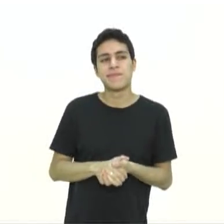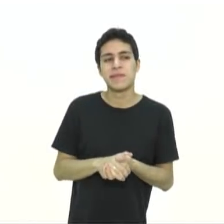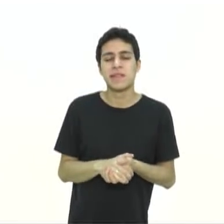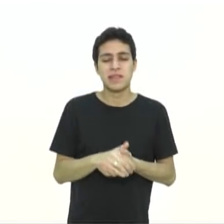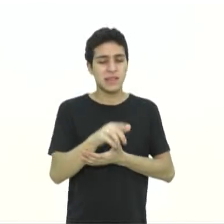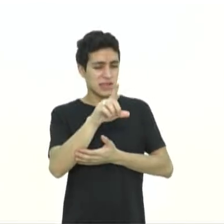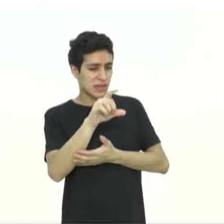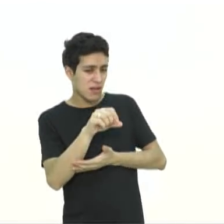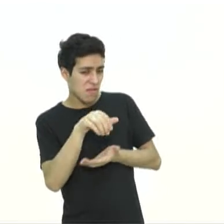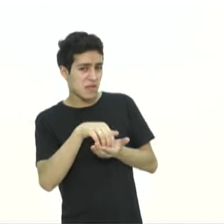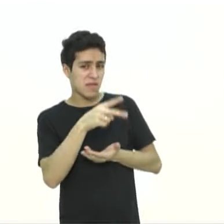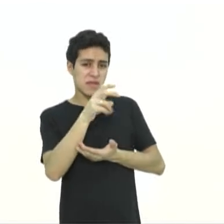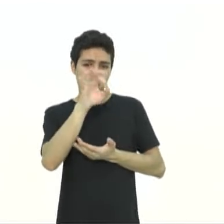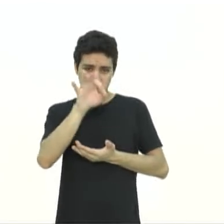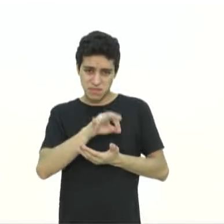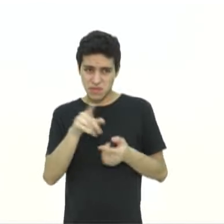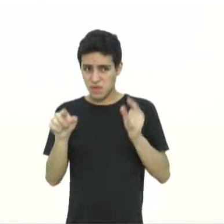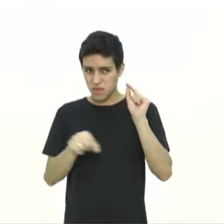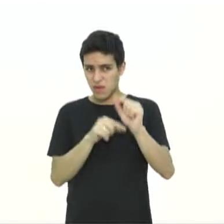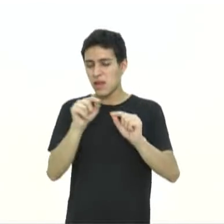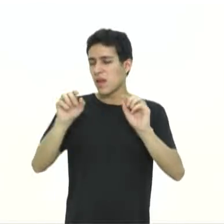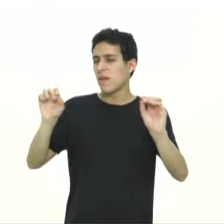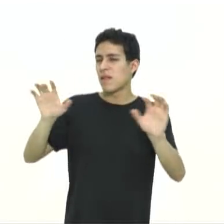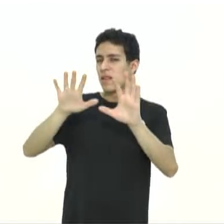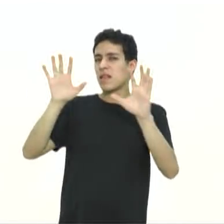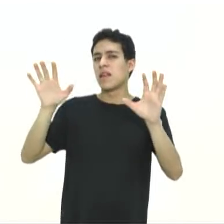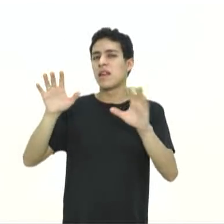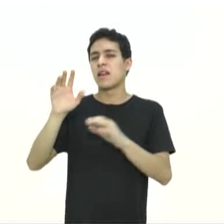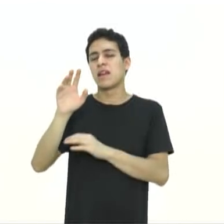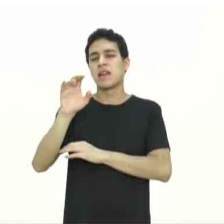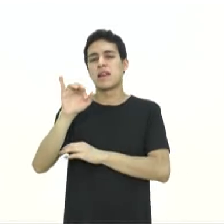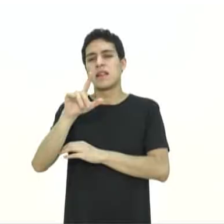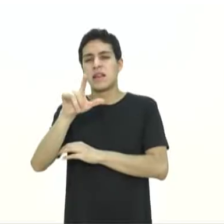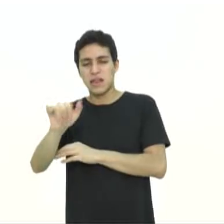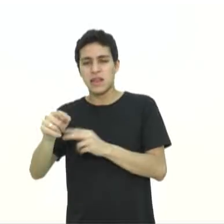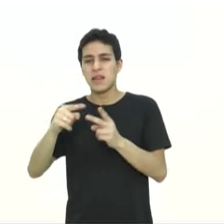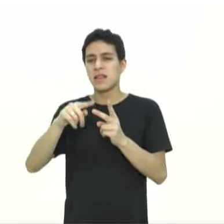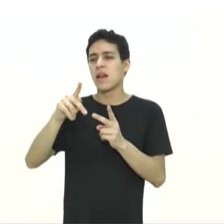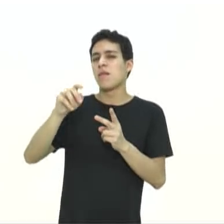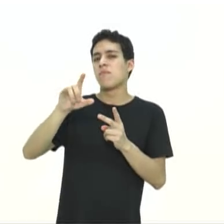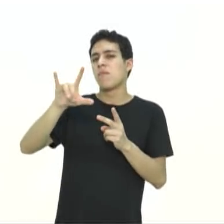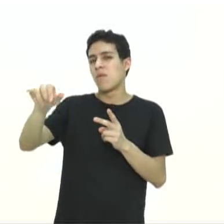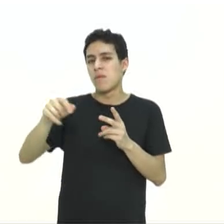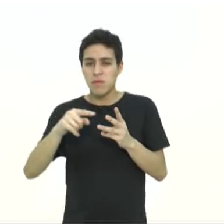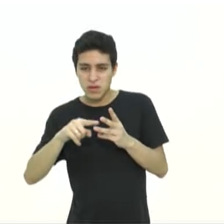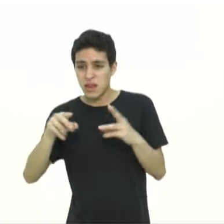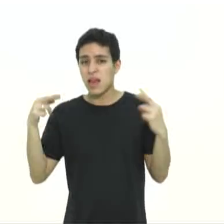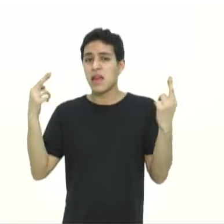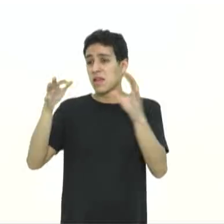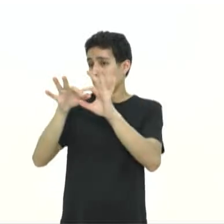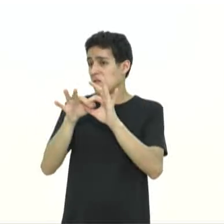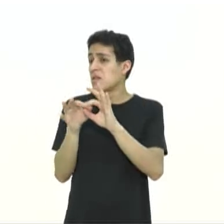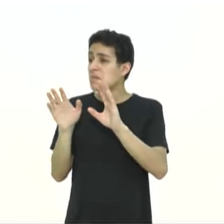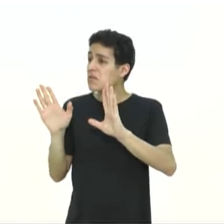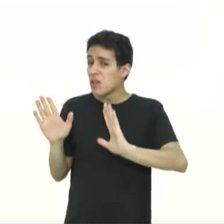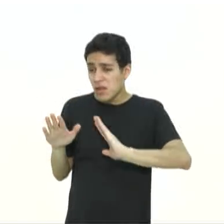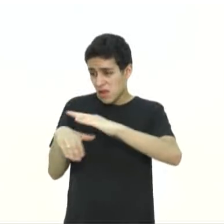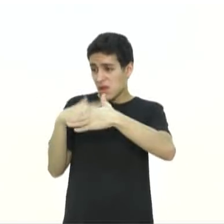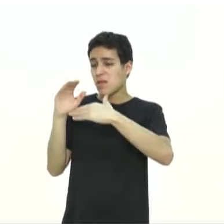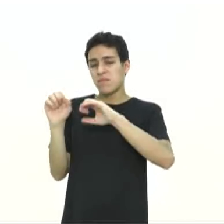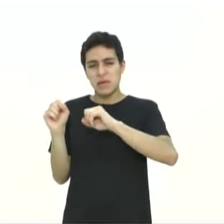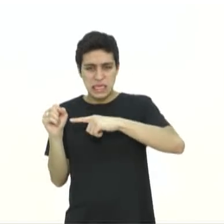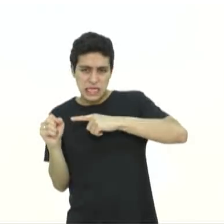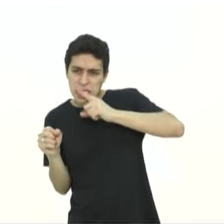a 25%, daí mais clarinho, Irlanda, Reino Unido, Polônia, são países que têm um certo desenvolvimento, e